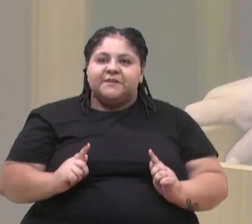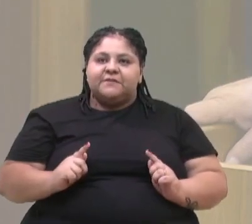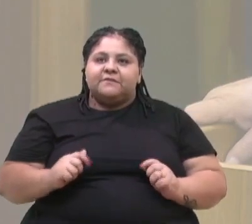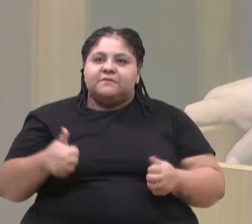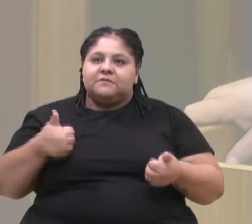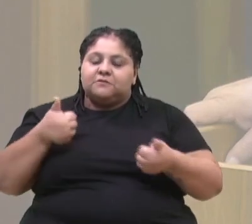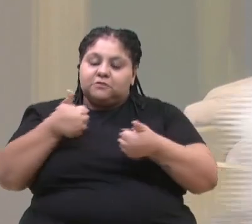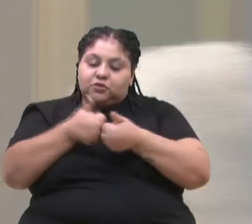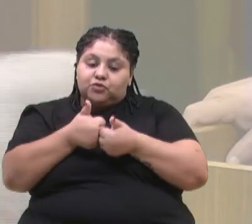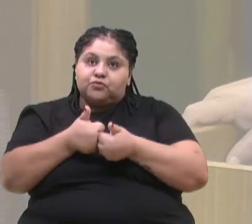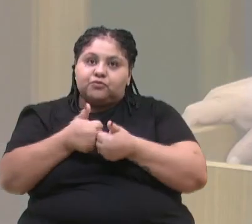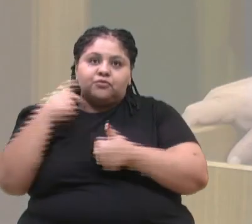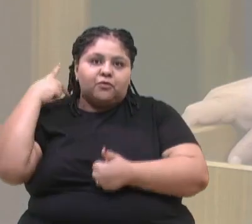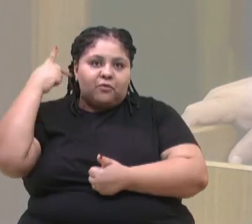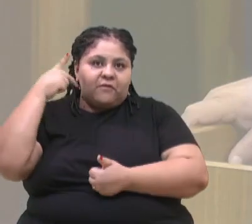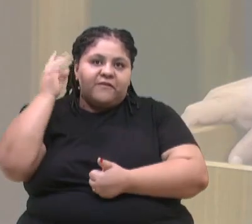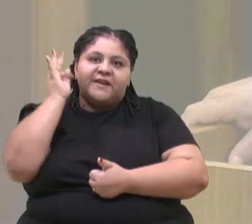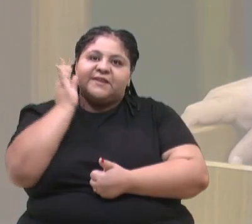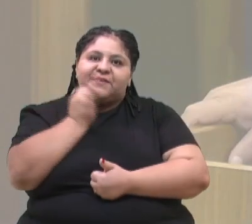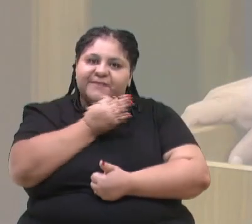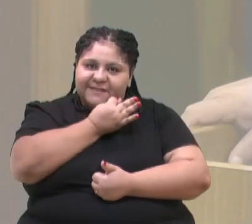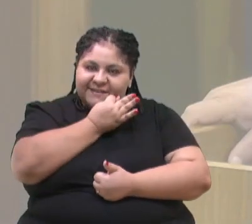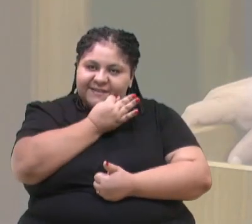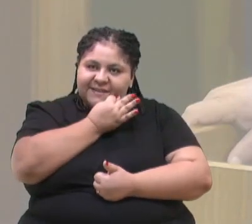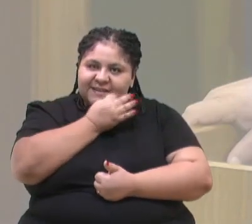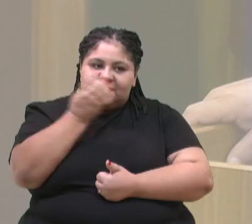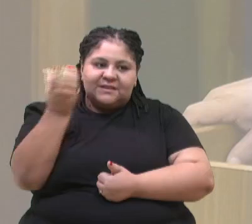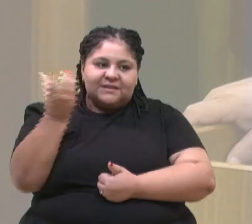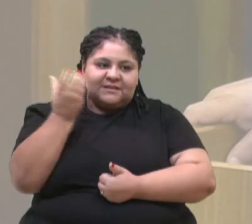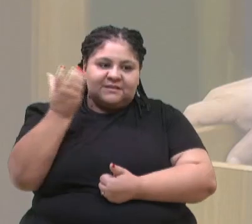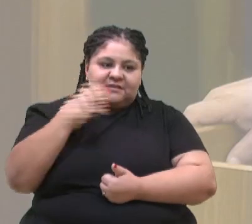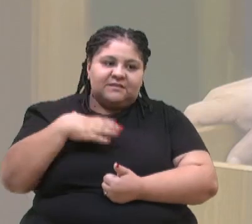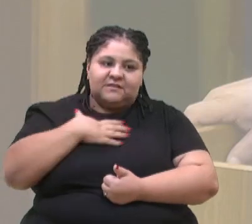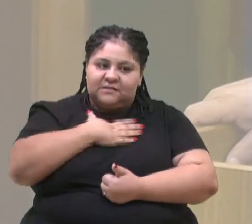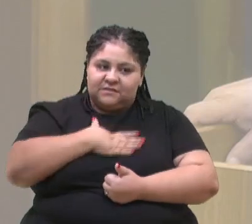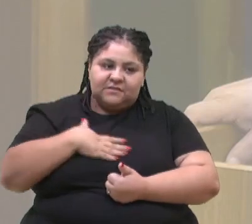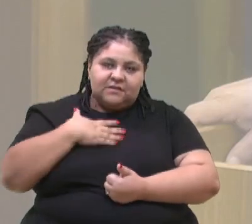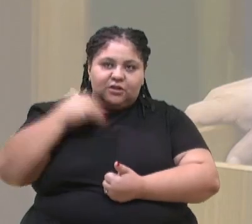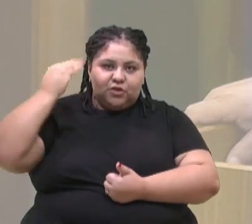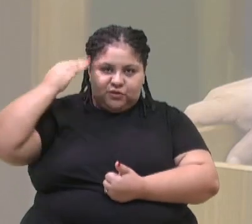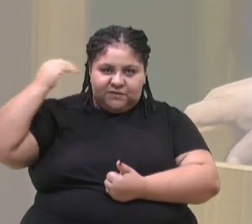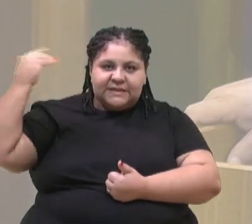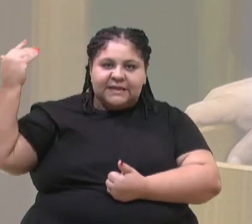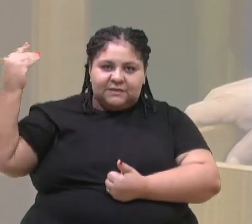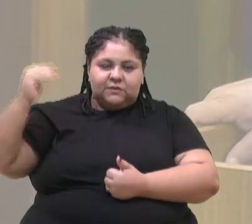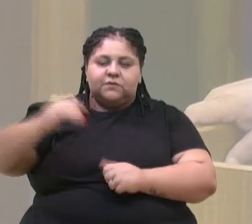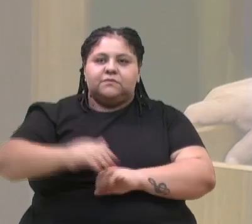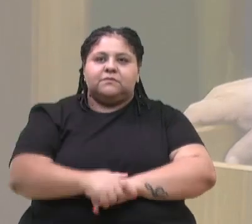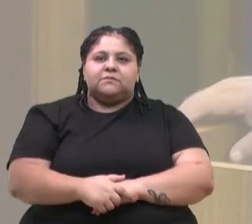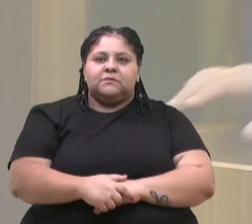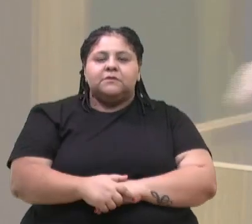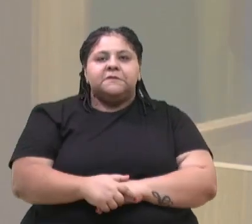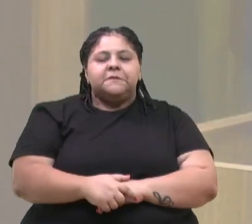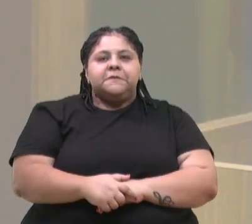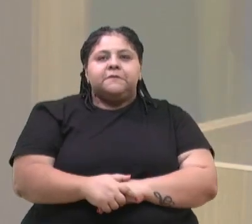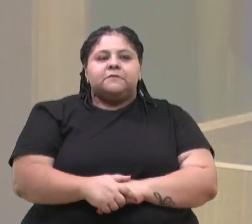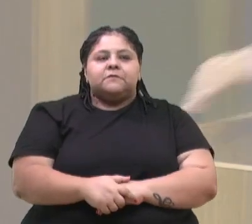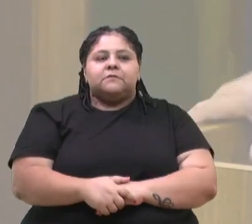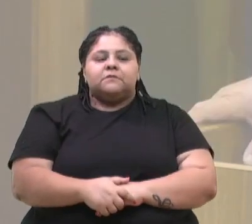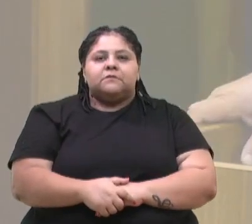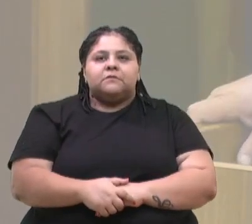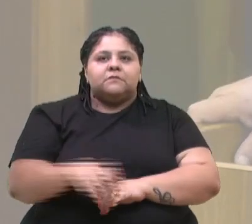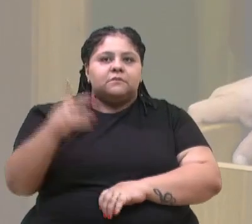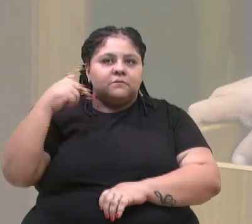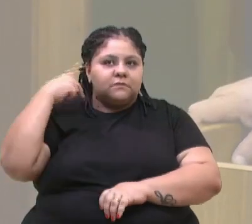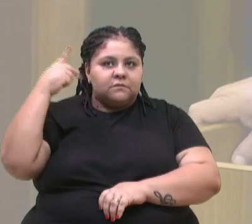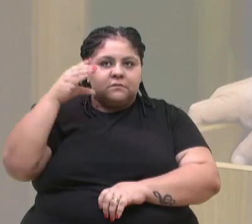com a vereadora Tati. Então, quero desejar aí um sucesso para o senhor. Então, a vereadora